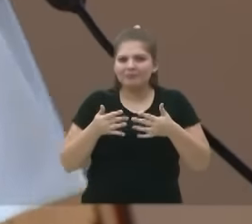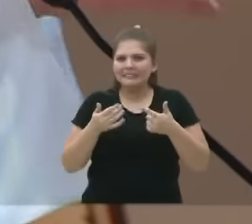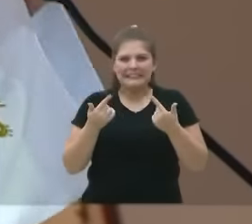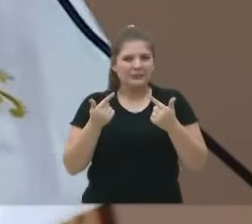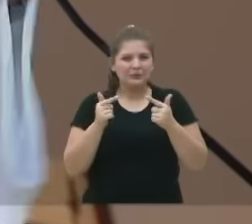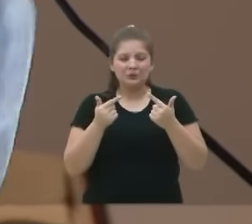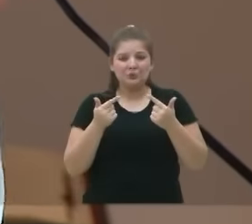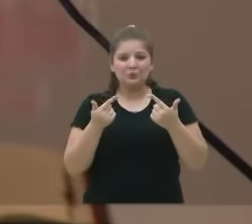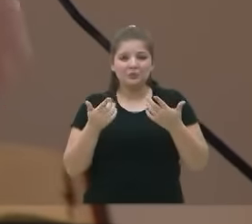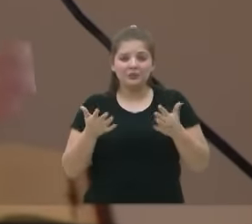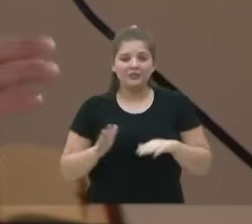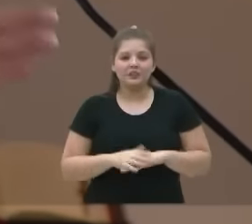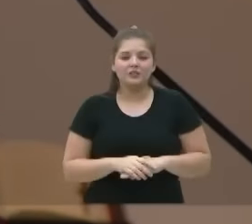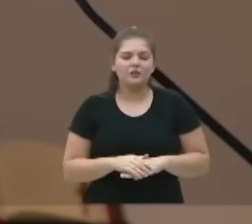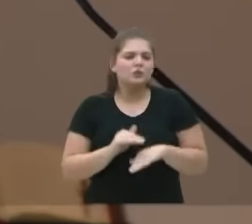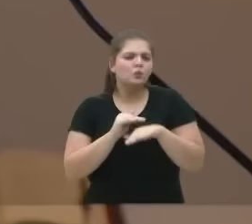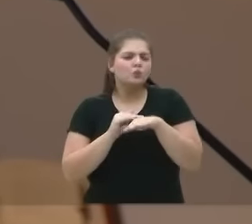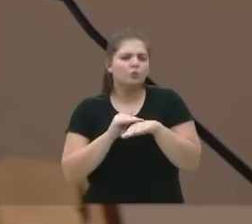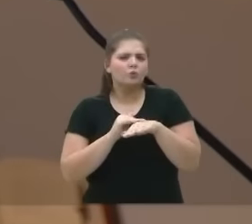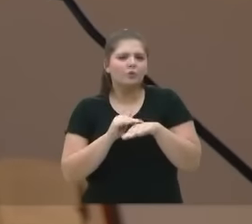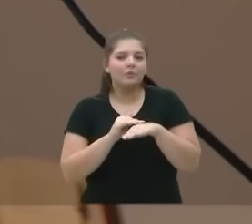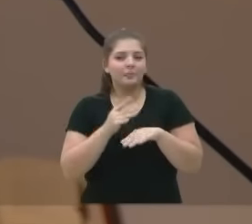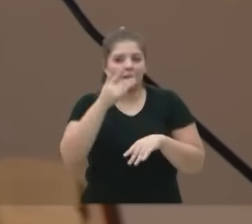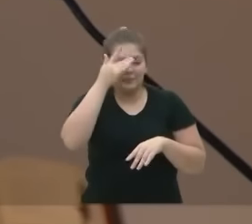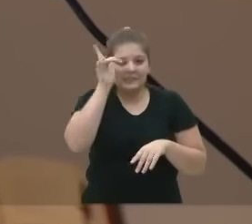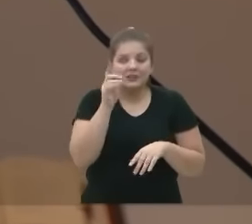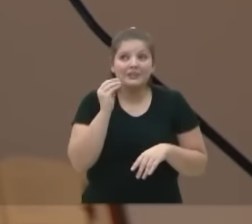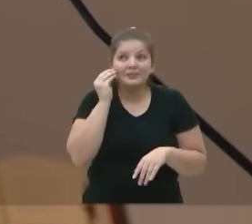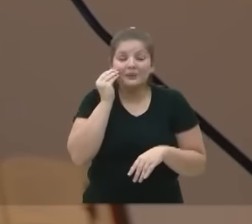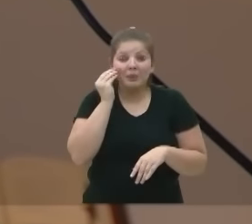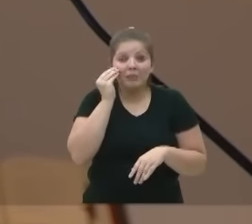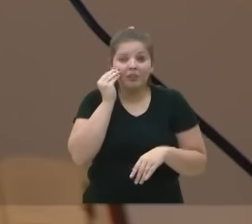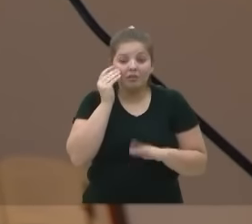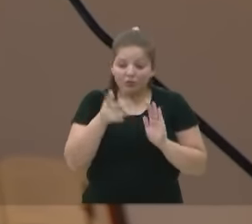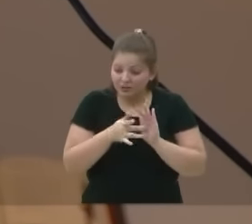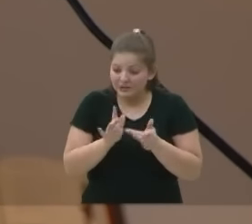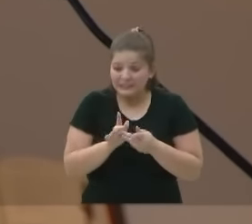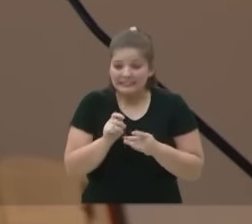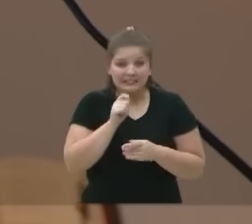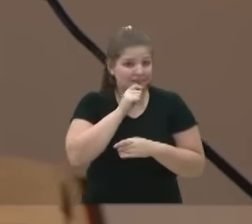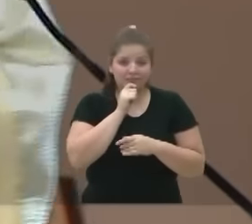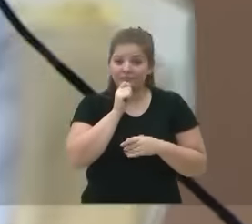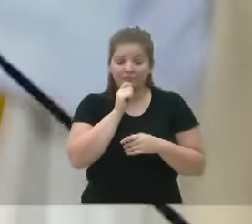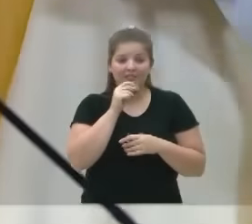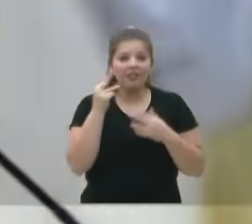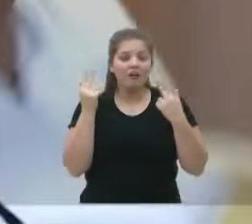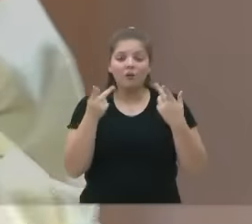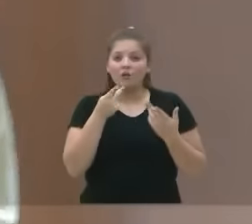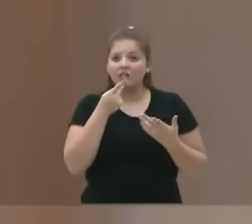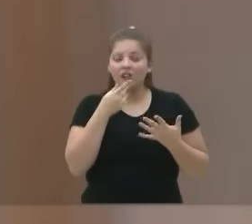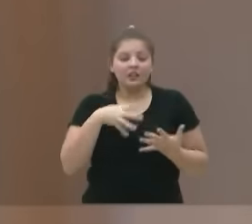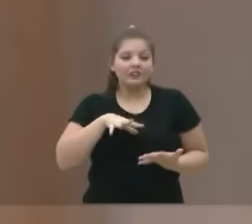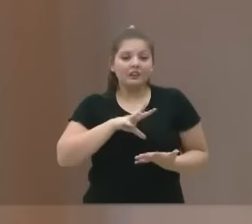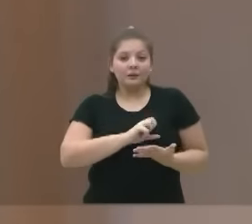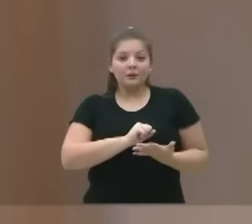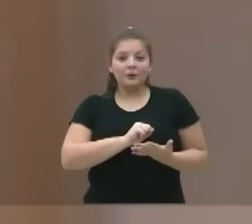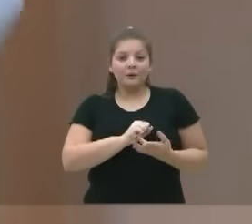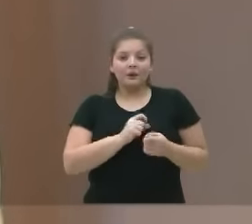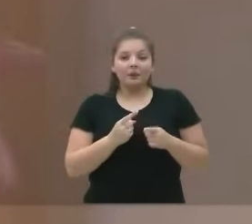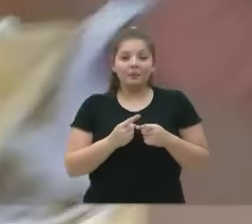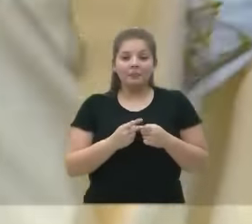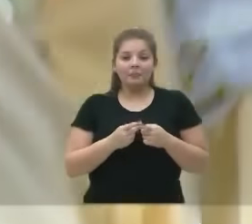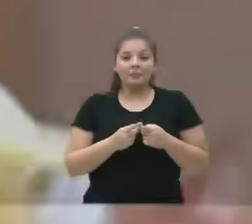para conversar com alguém que não fez a experiência de Jesus Cristo, é como você falar de amor para